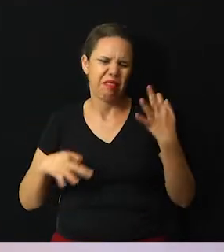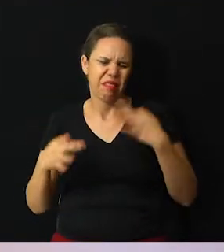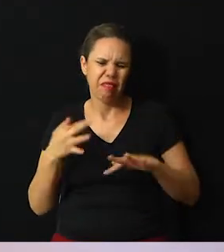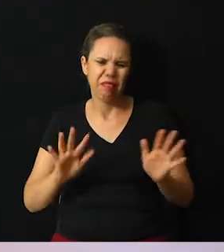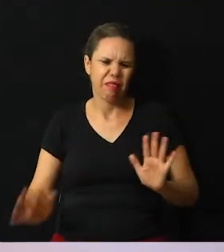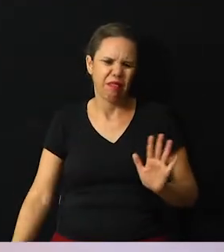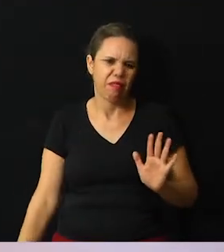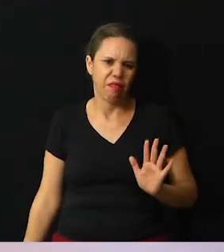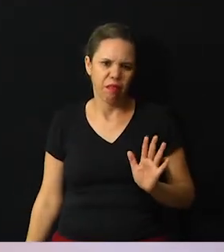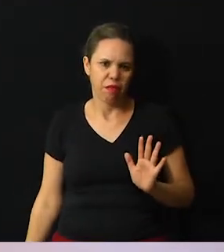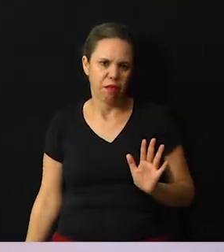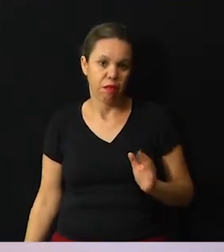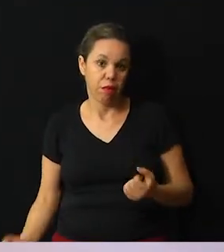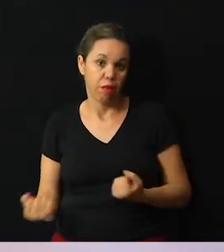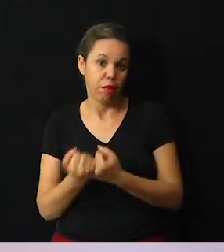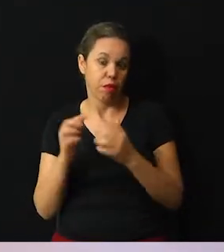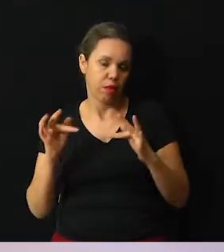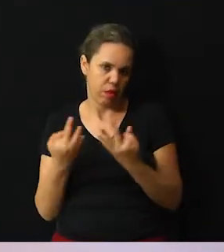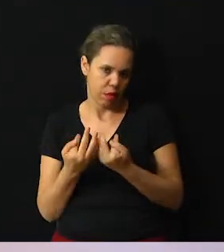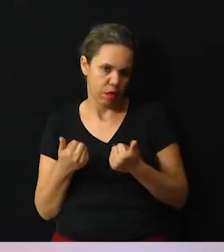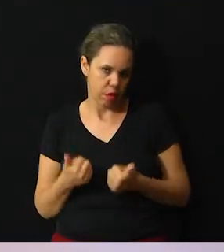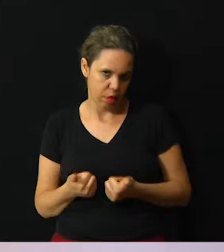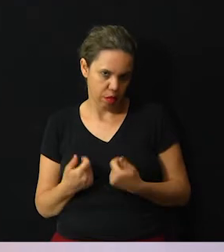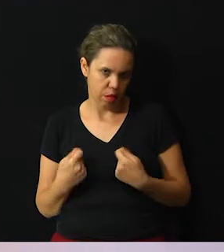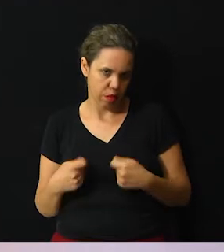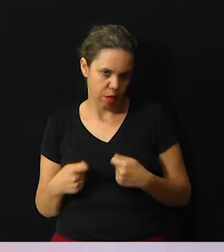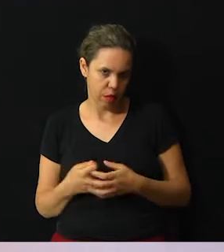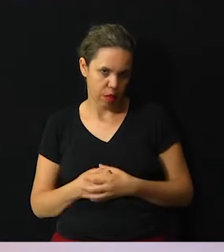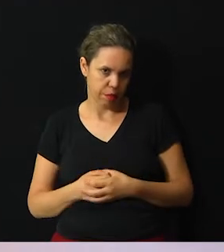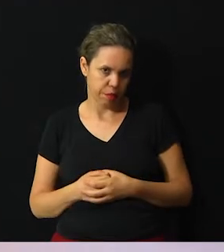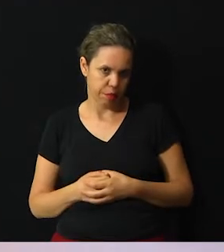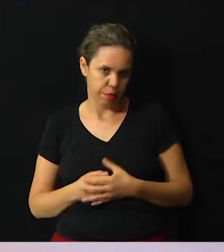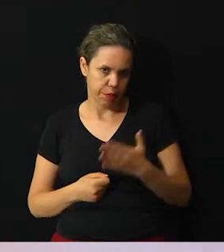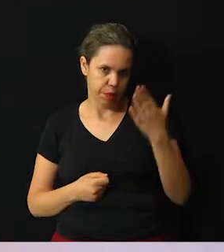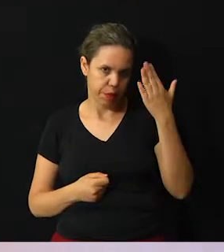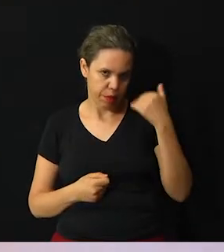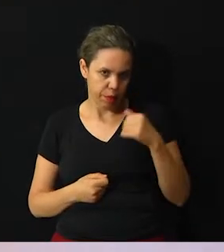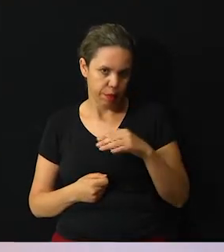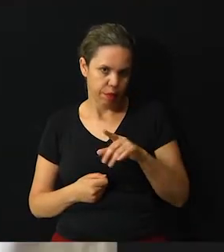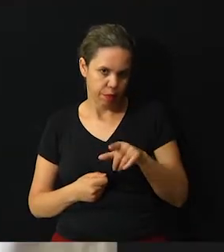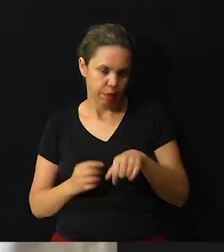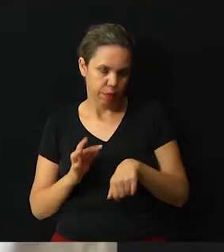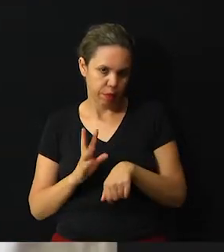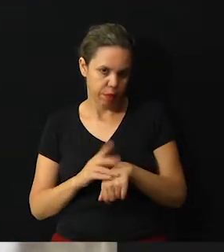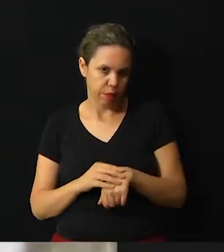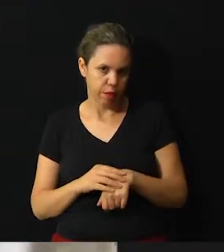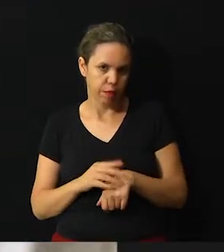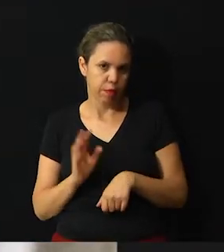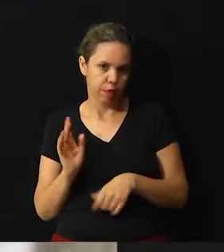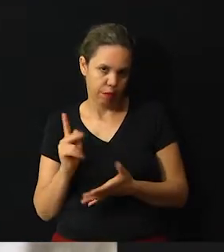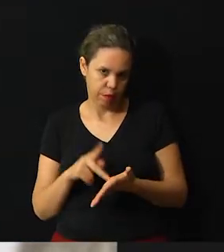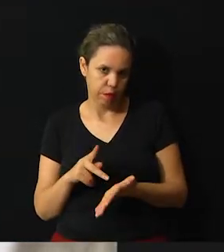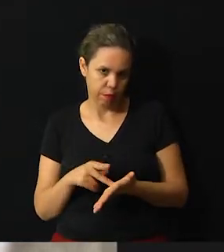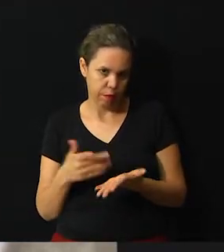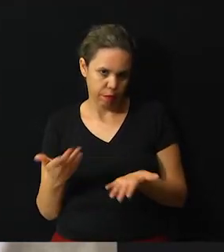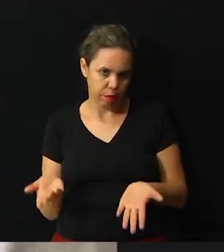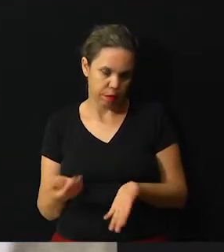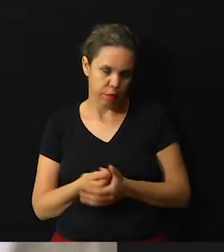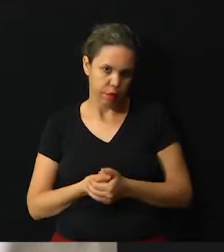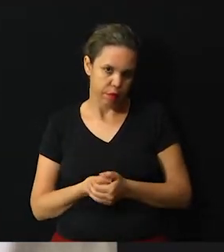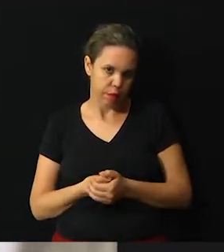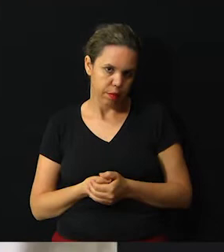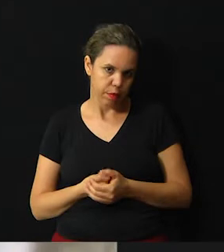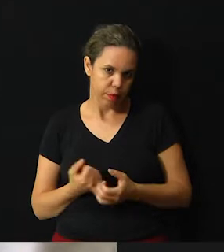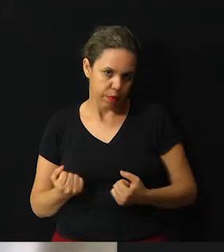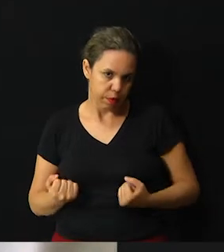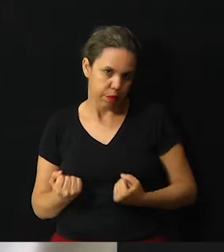muita dor", né? Ah, o apoio da família, dos amigos também precisa conhecer essa doença. Não, isso é fundamental.